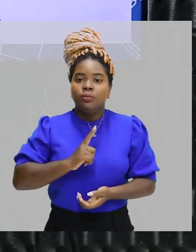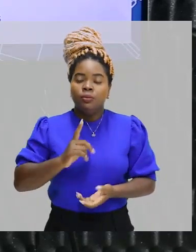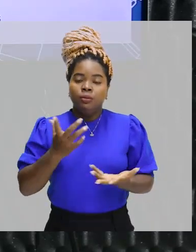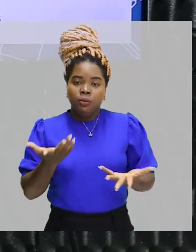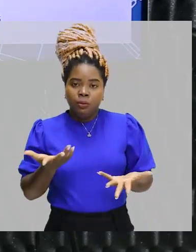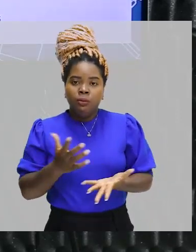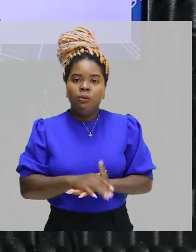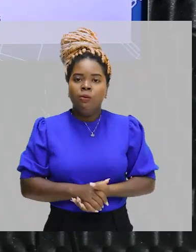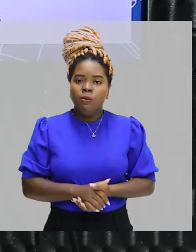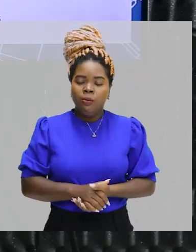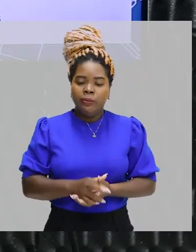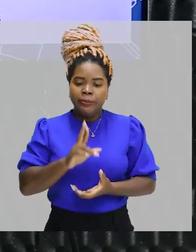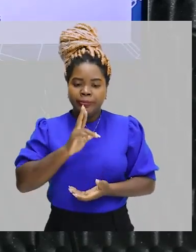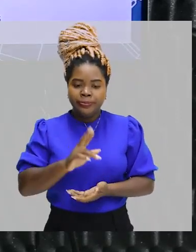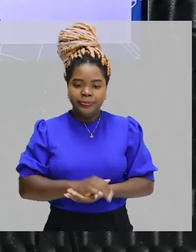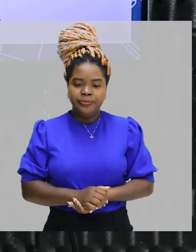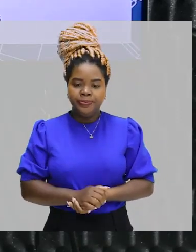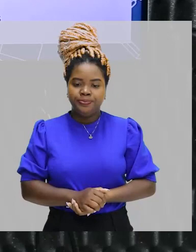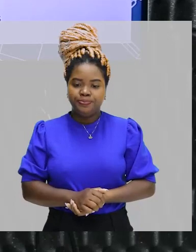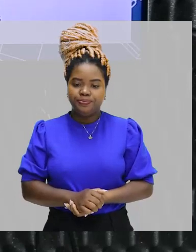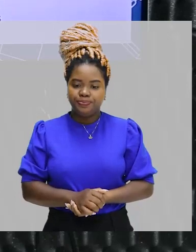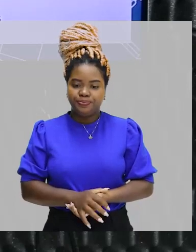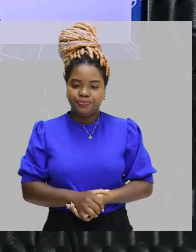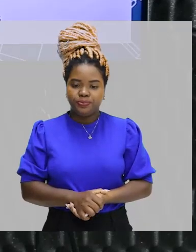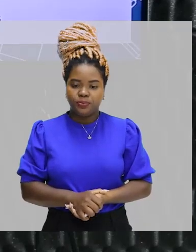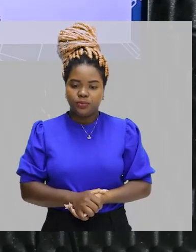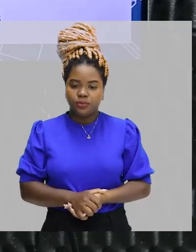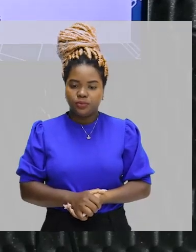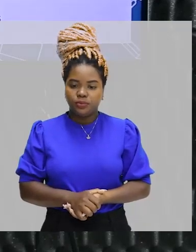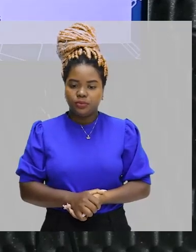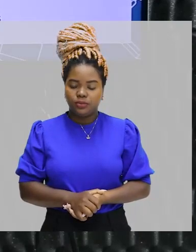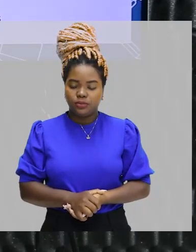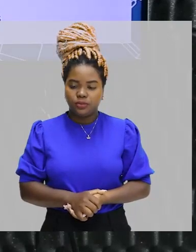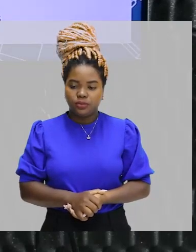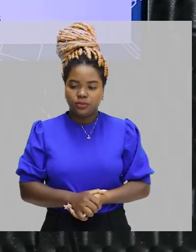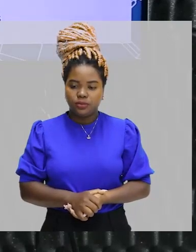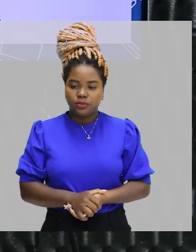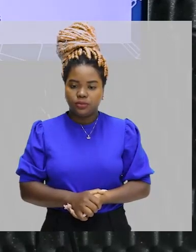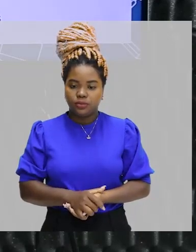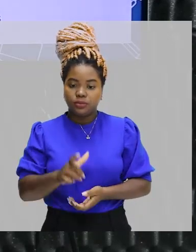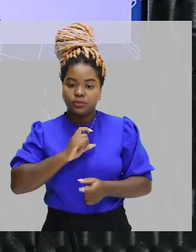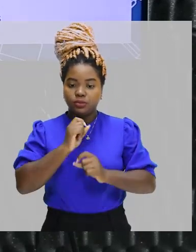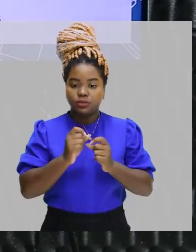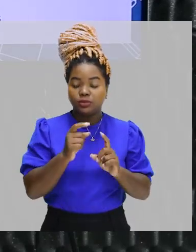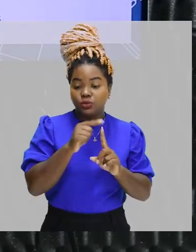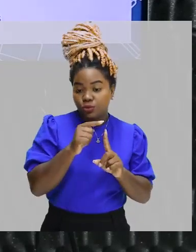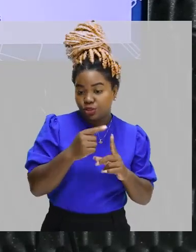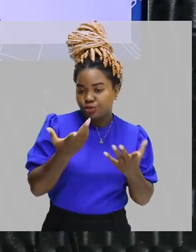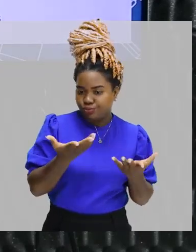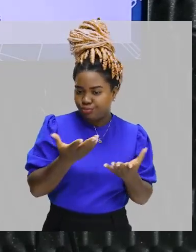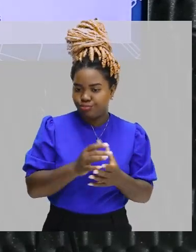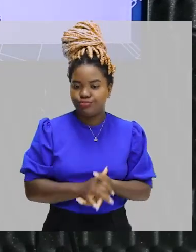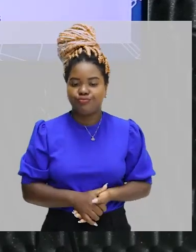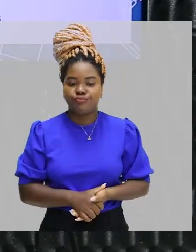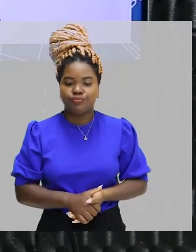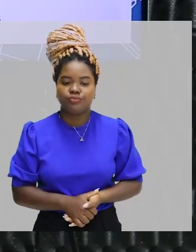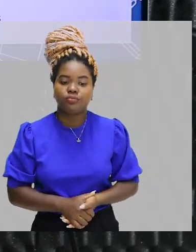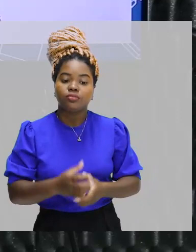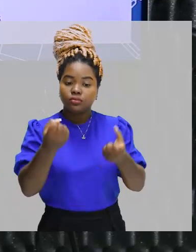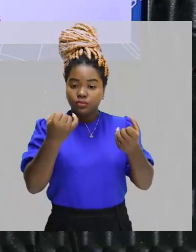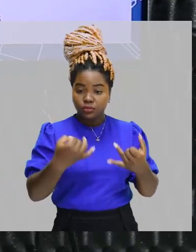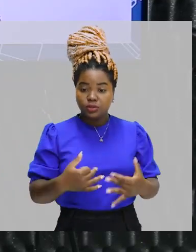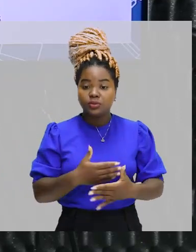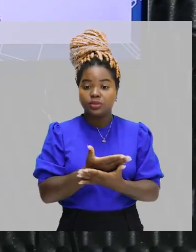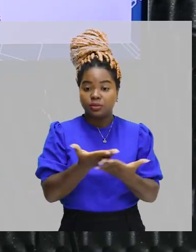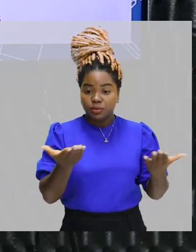resultado, certo? Dessa aceleração de partículas. Tu ter um produto daquilo, certo? Nós vamos falar isso